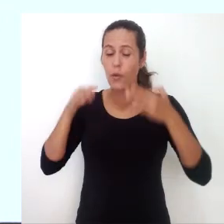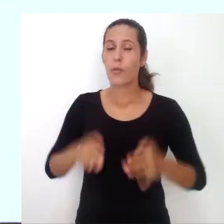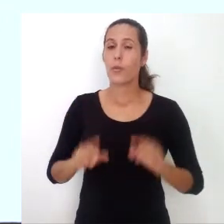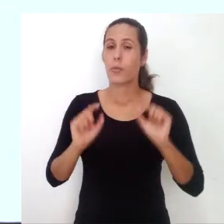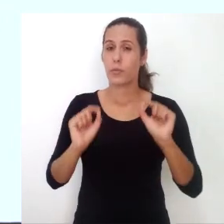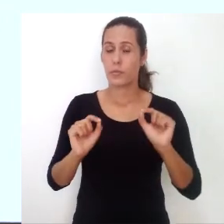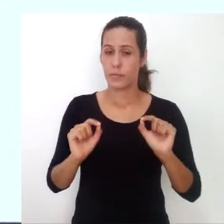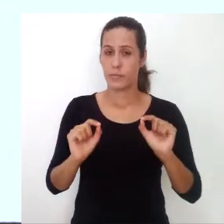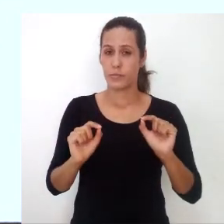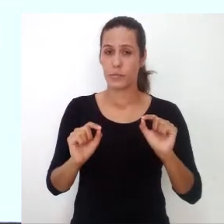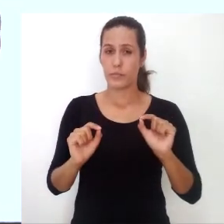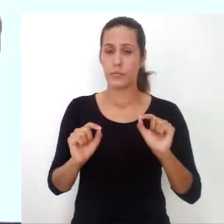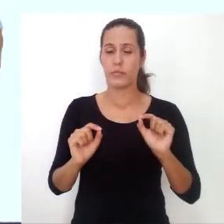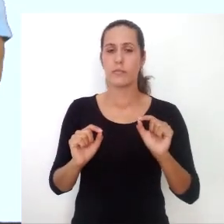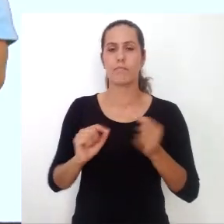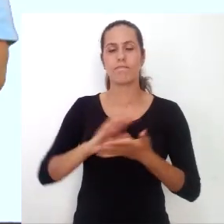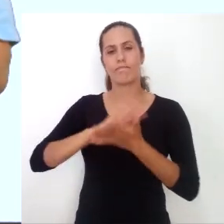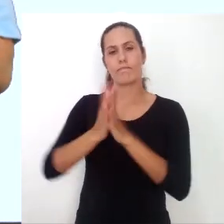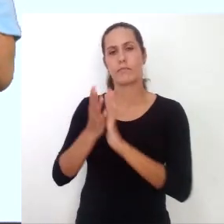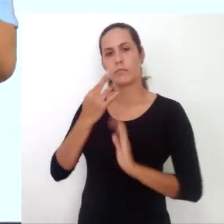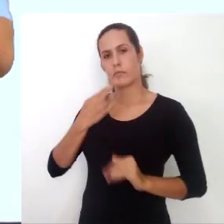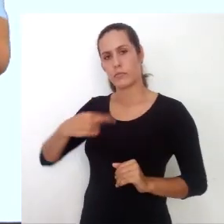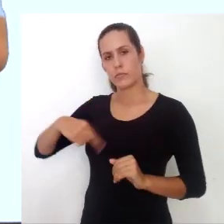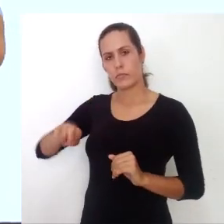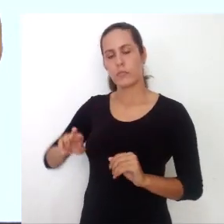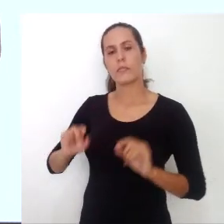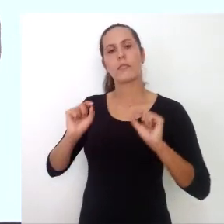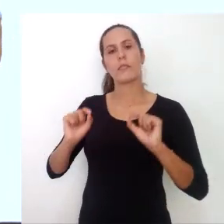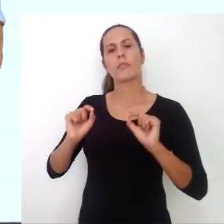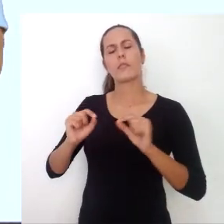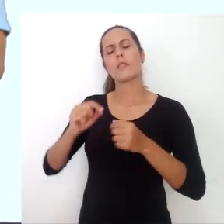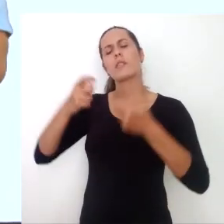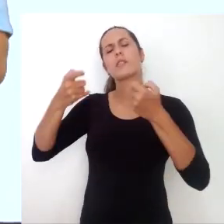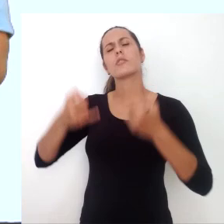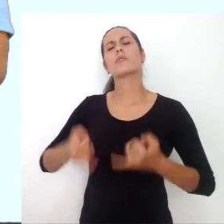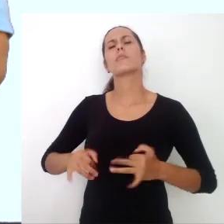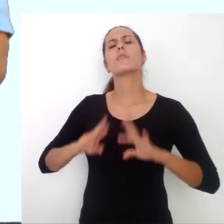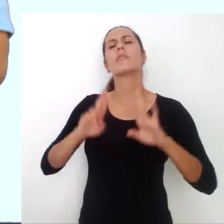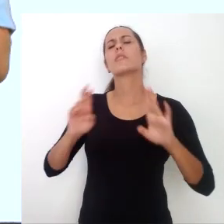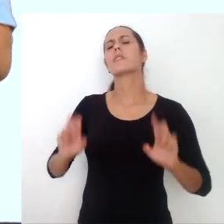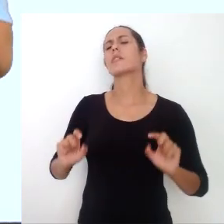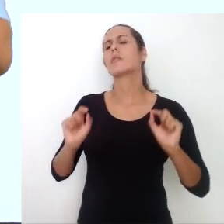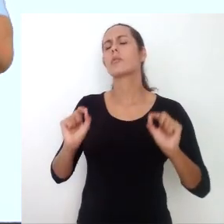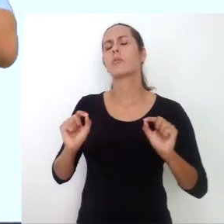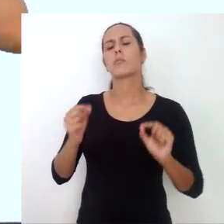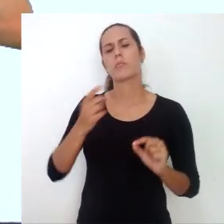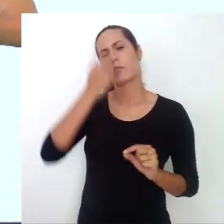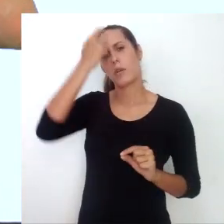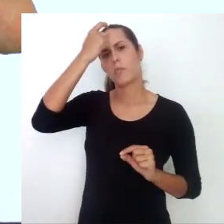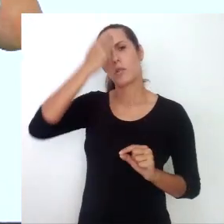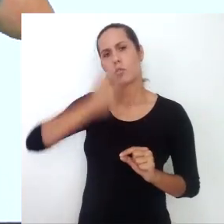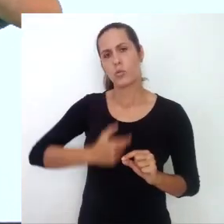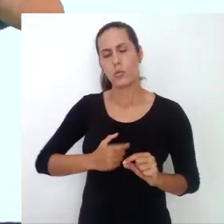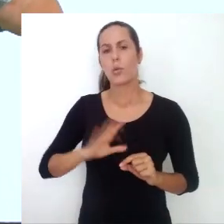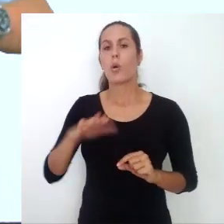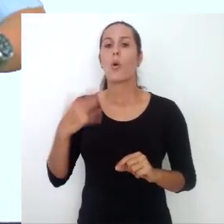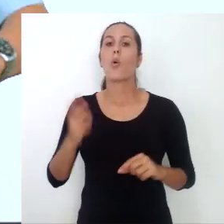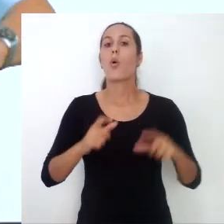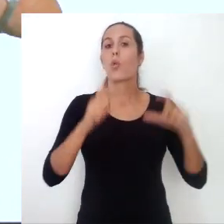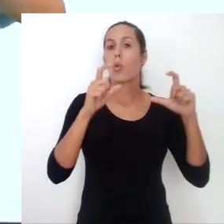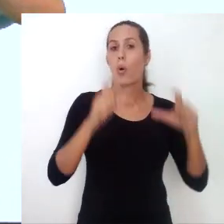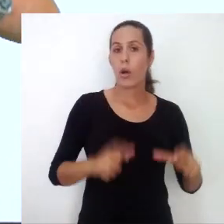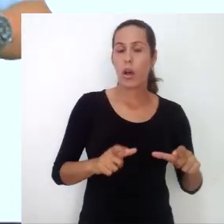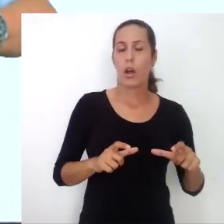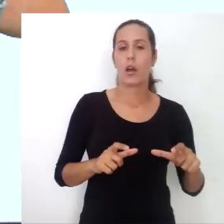seguinte, prestem bem atenção: a intolerância descreve a vontade, muitas vezes, do ser, da